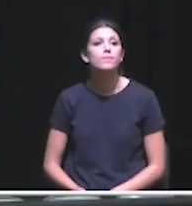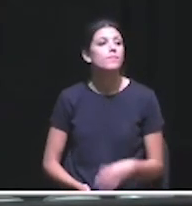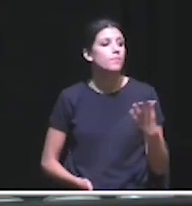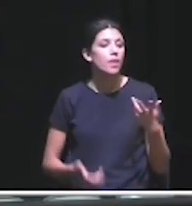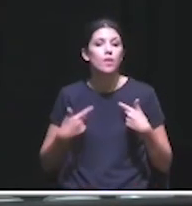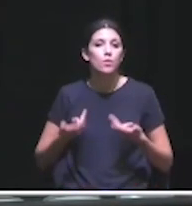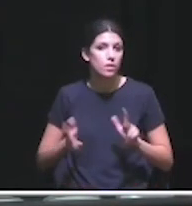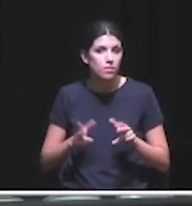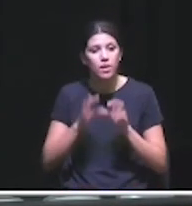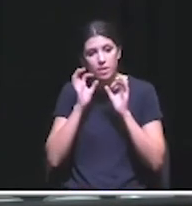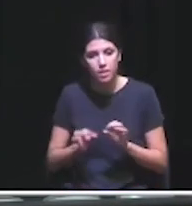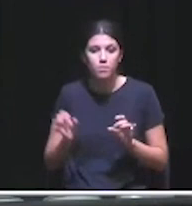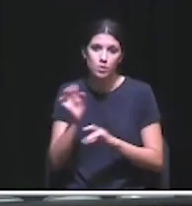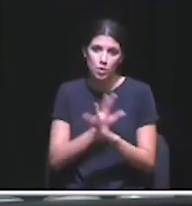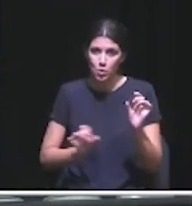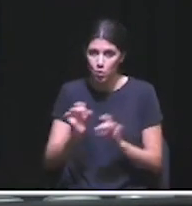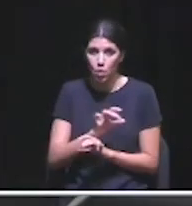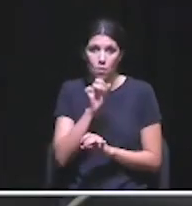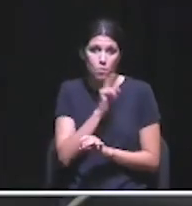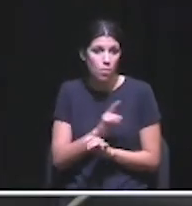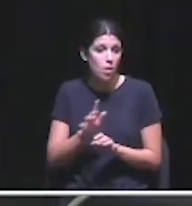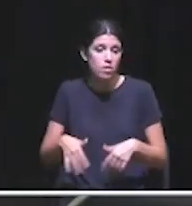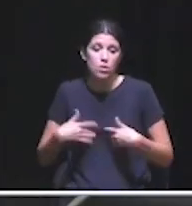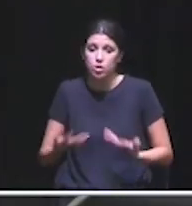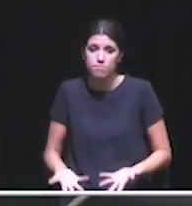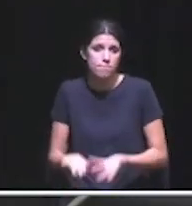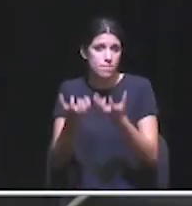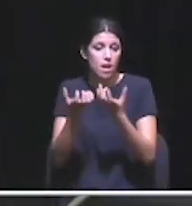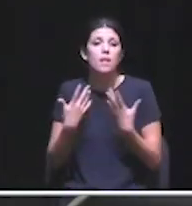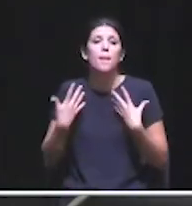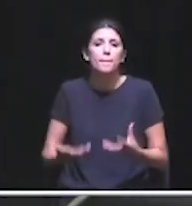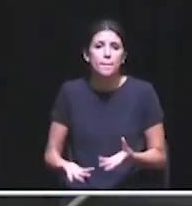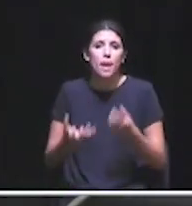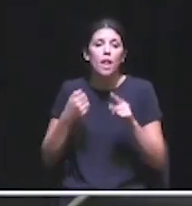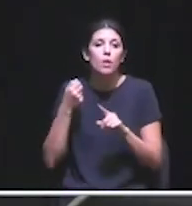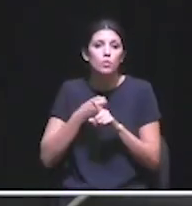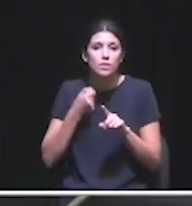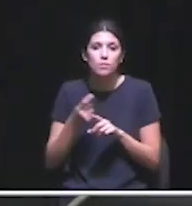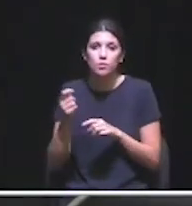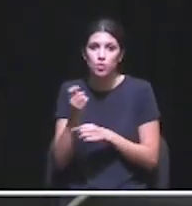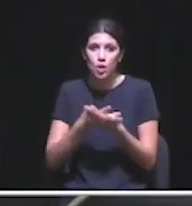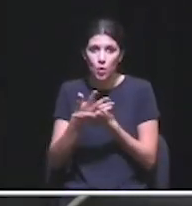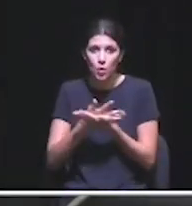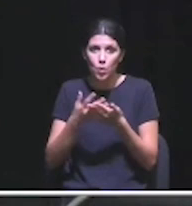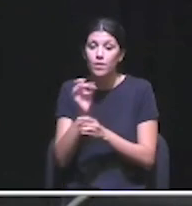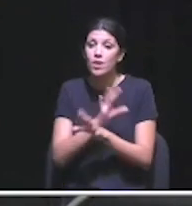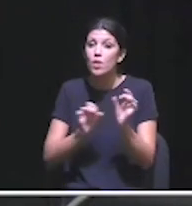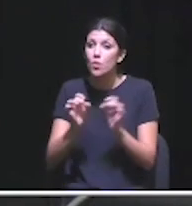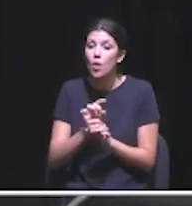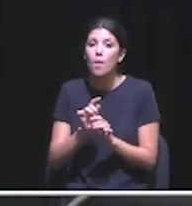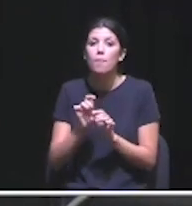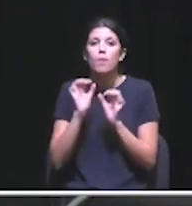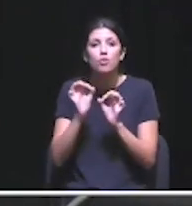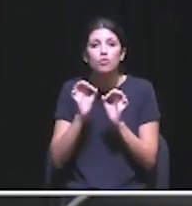No LIVRE acreditamos que a Europa pode ser o que quisermos construir. E nós queremos e lutamos por uma Europa ecológica, uma Europa